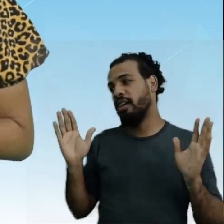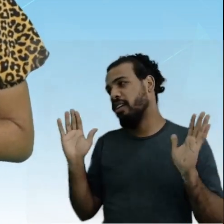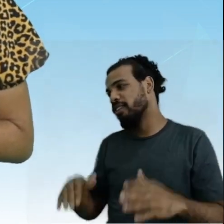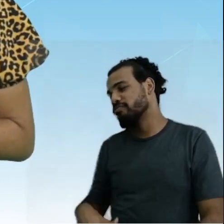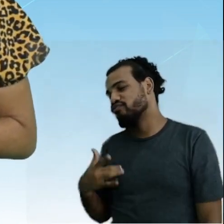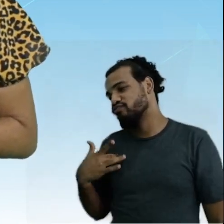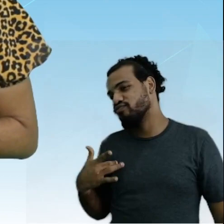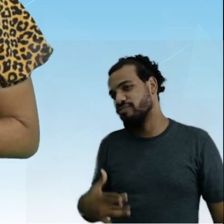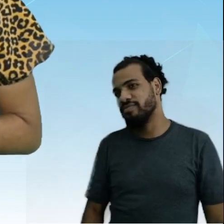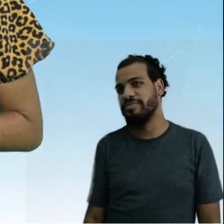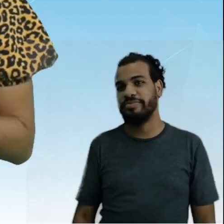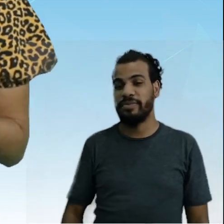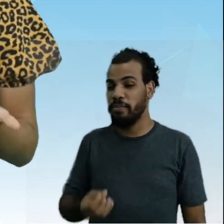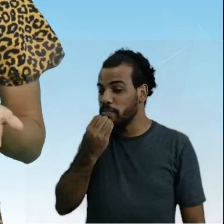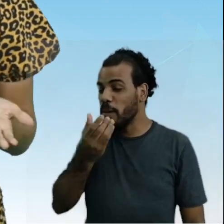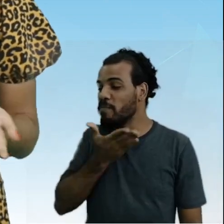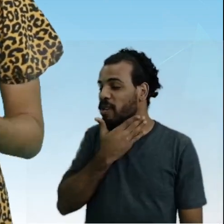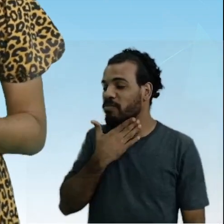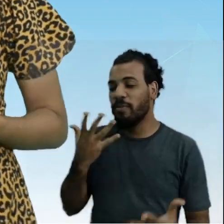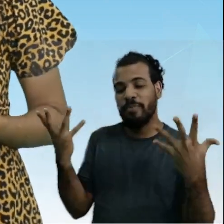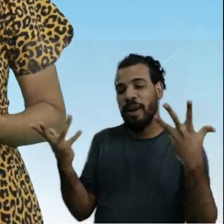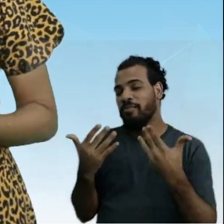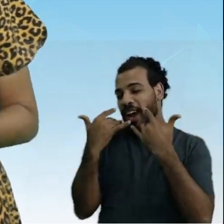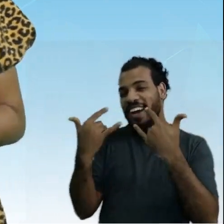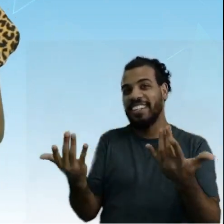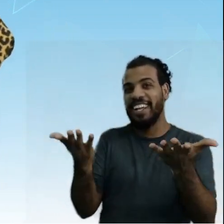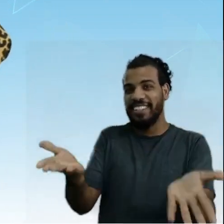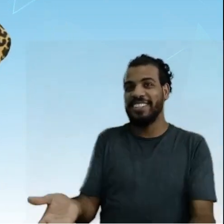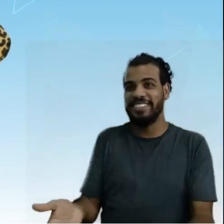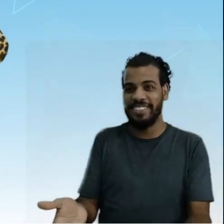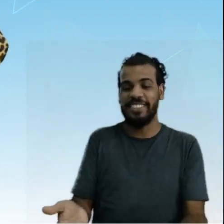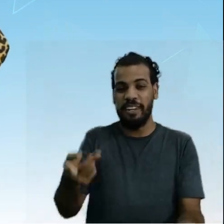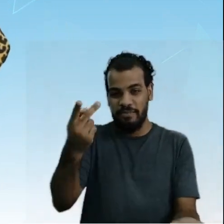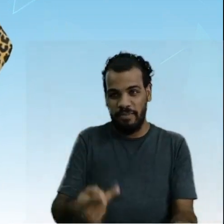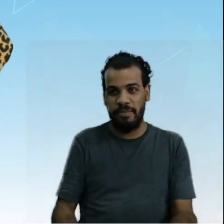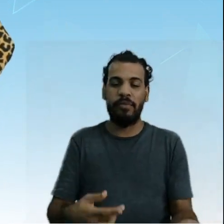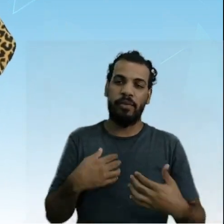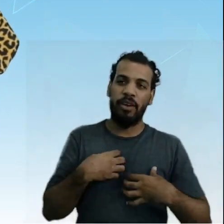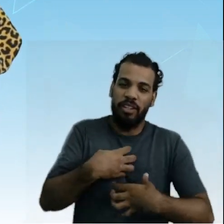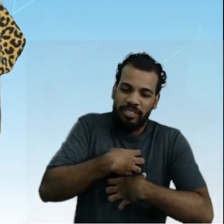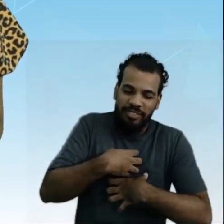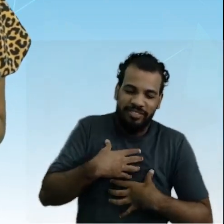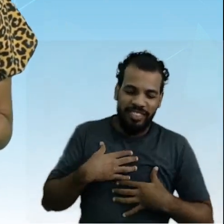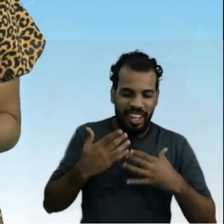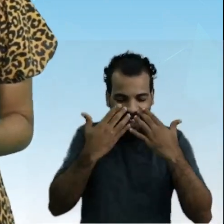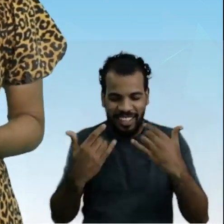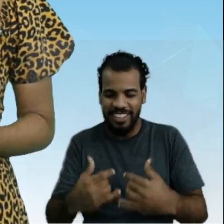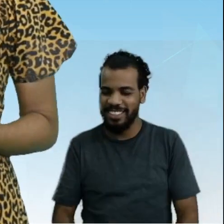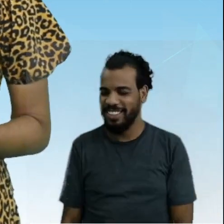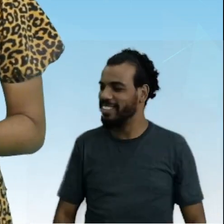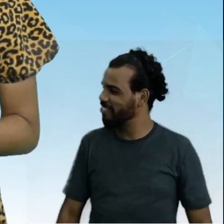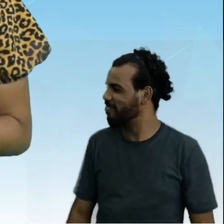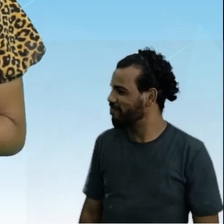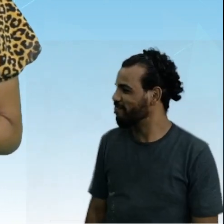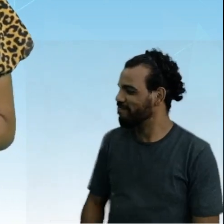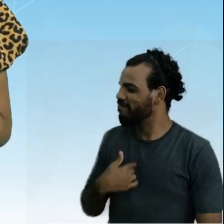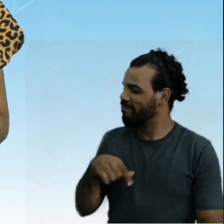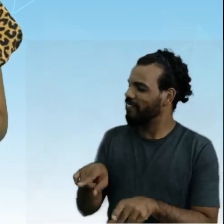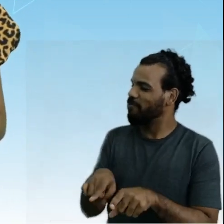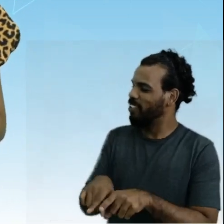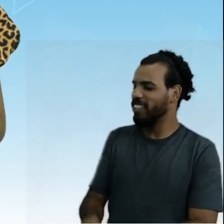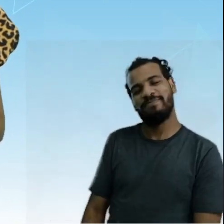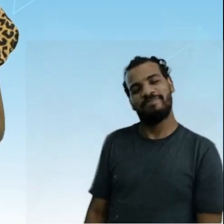bate-papo gostoso, pena. encantado, né? Um bate-papo Encantada. regional e encantado. Eu fiquei encantado. Eu também.